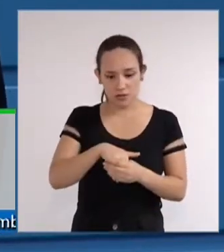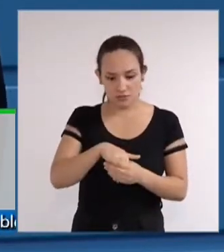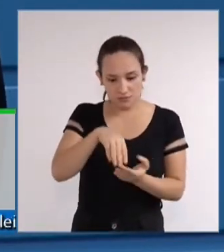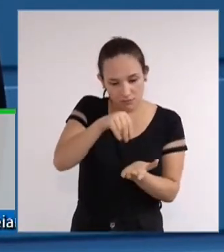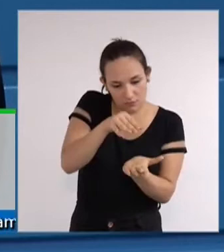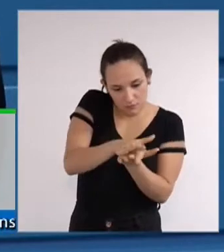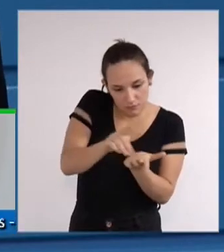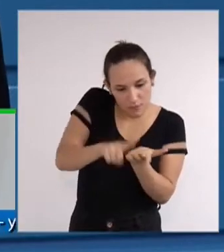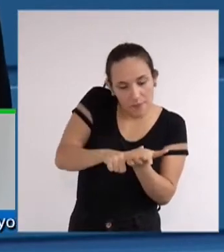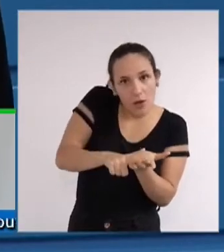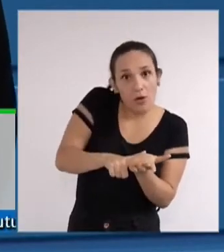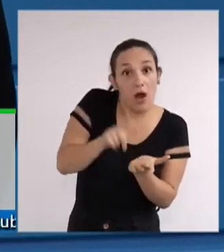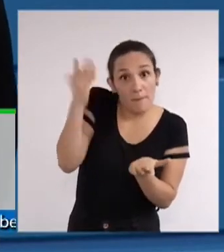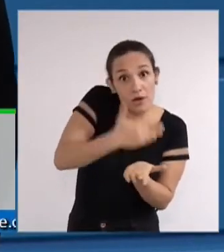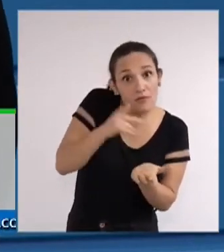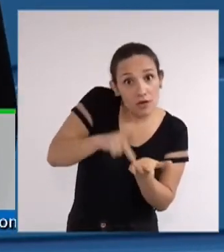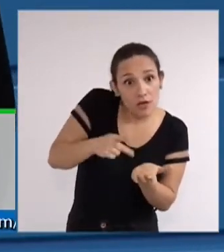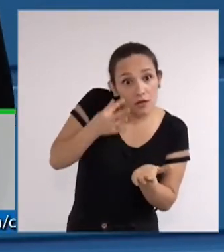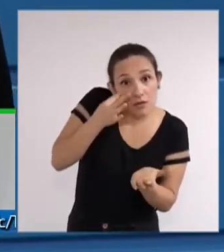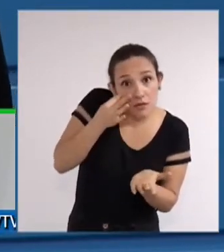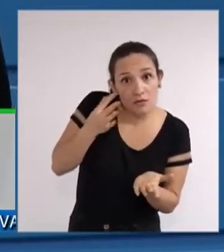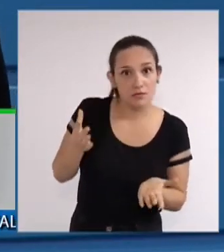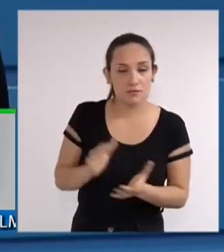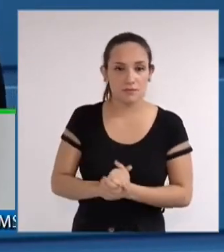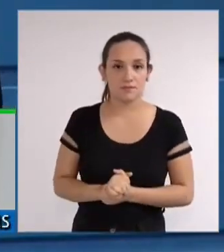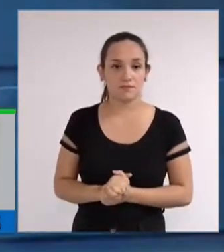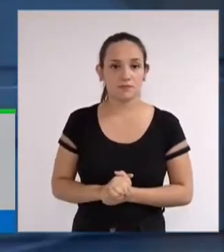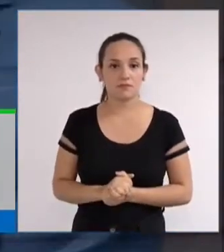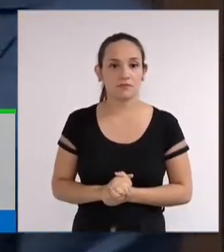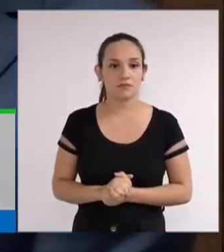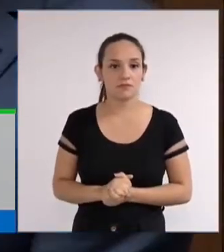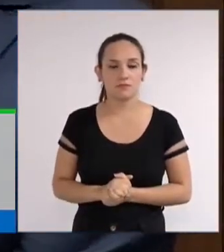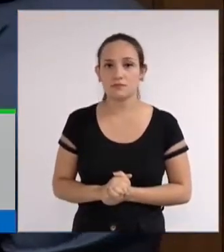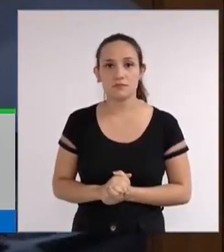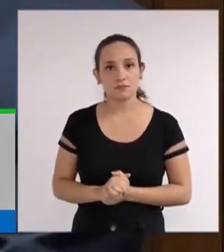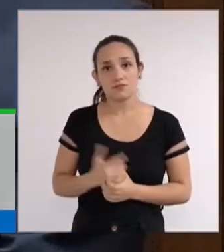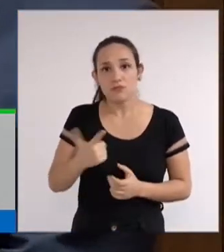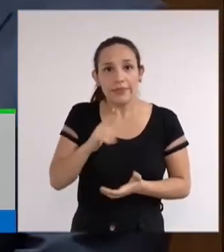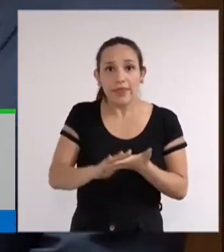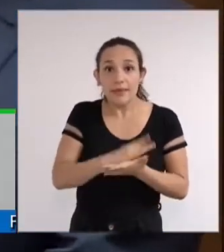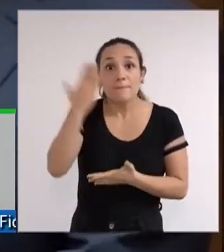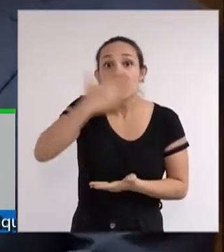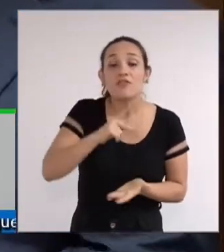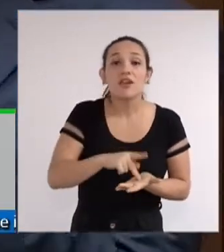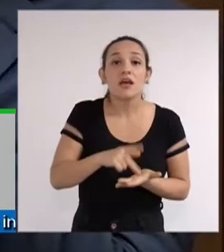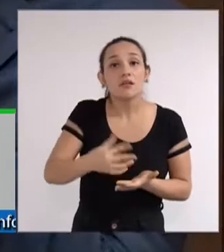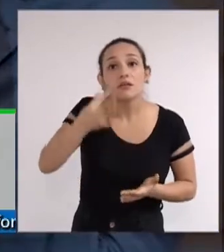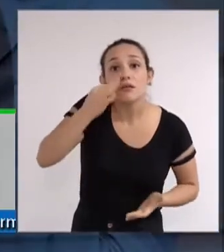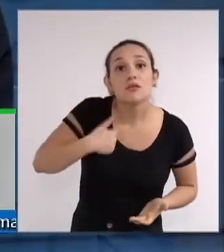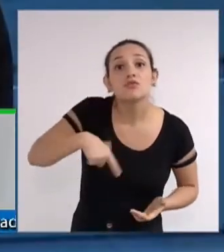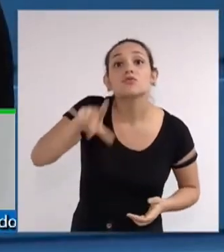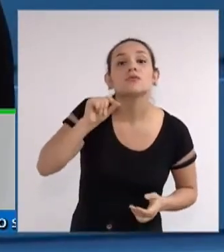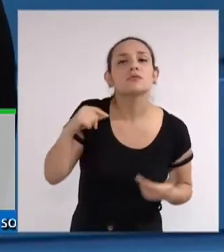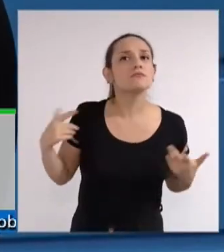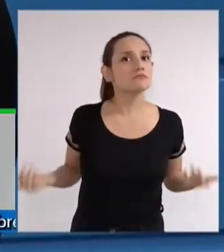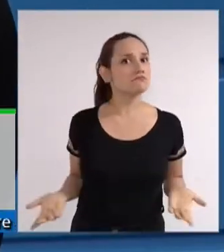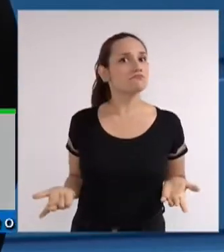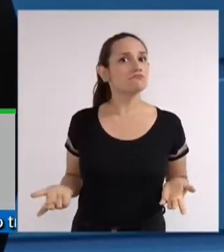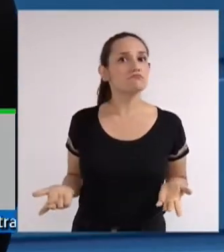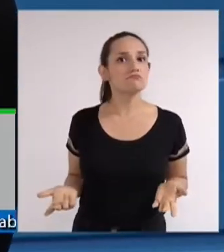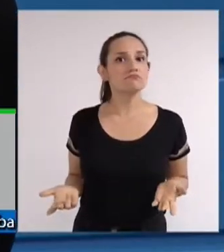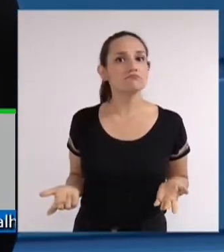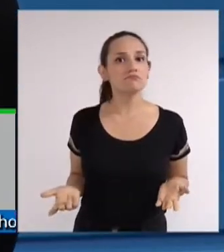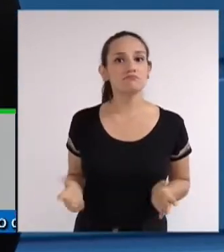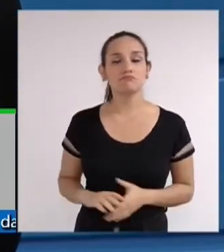precisamos materializar isso. Assiste razão, Vossa Senhoria, porque nós não materializamos nada com o voto da urna eletrônica, né?